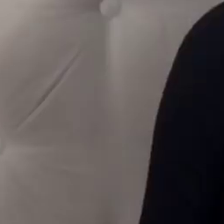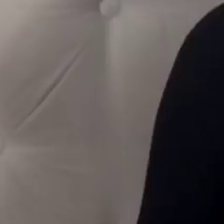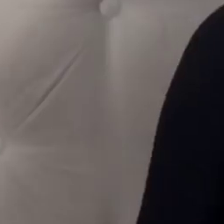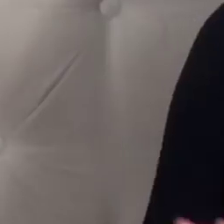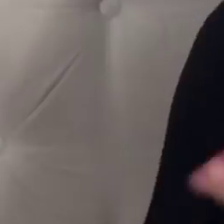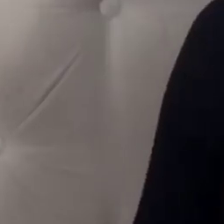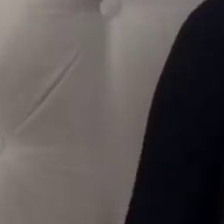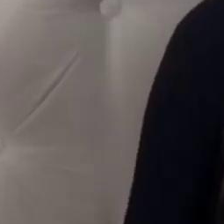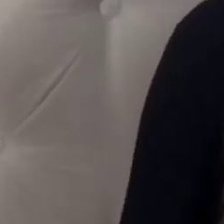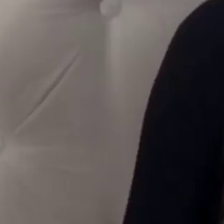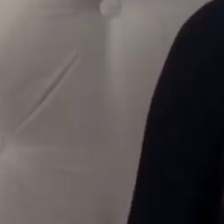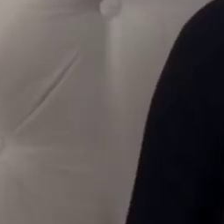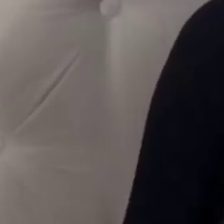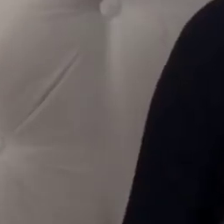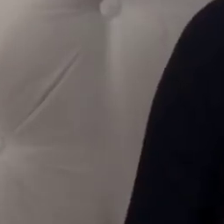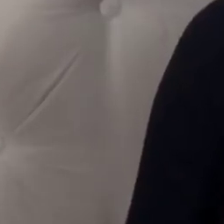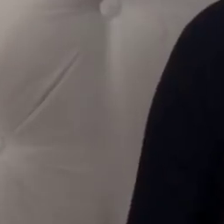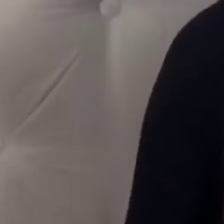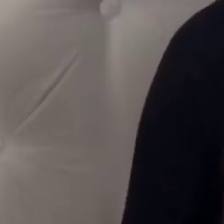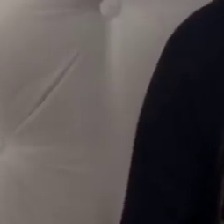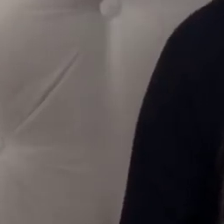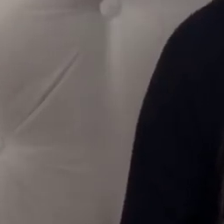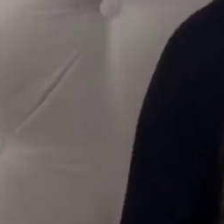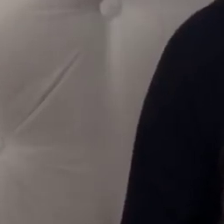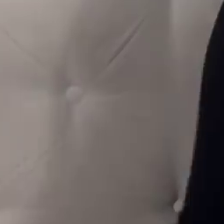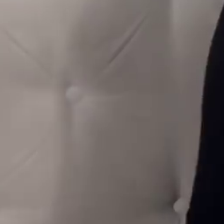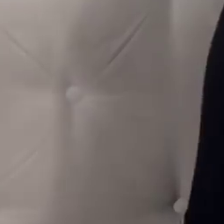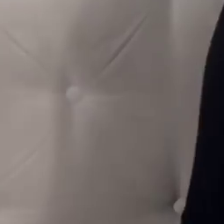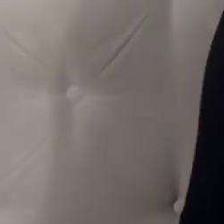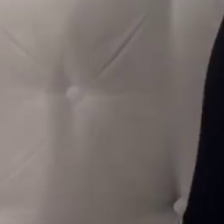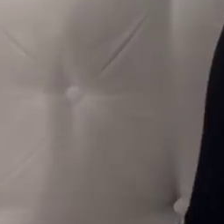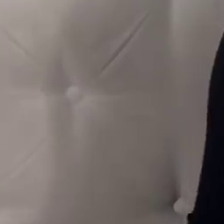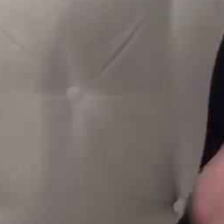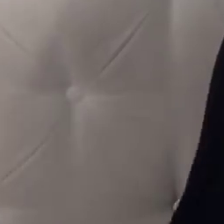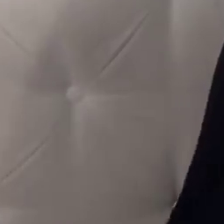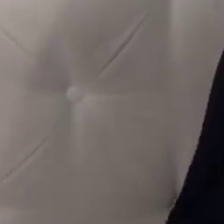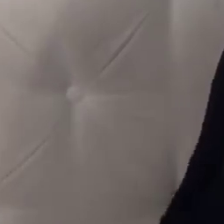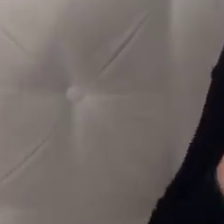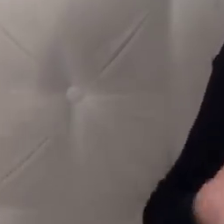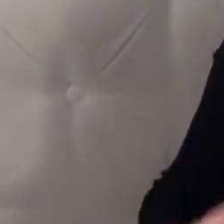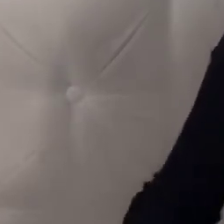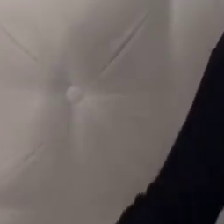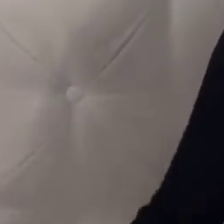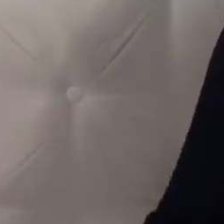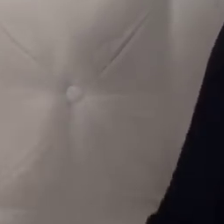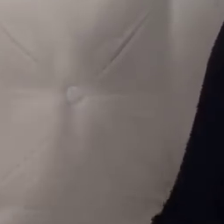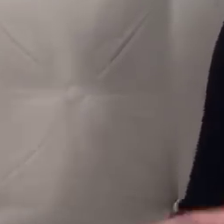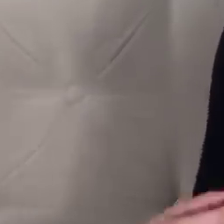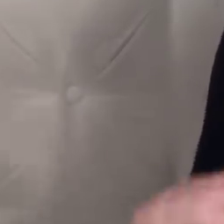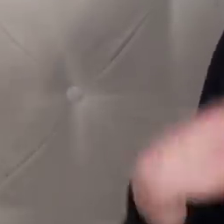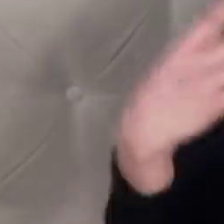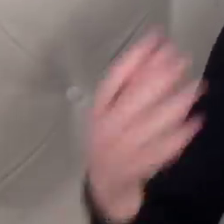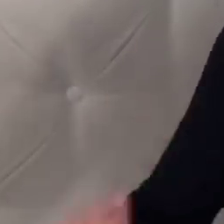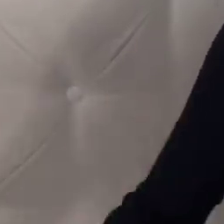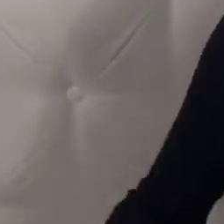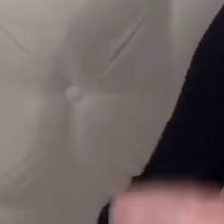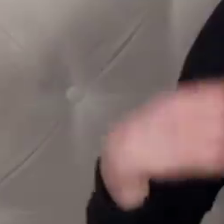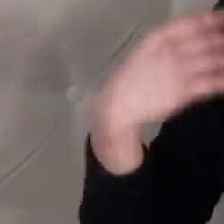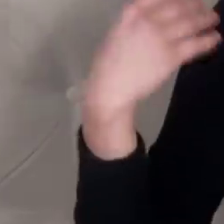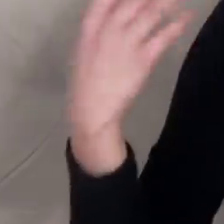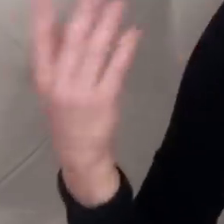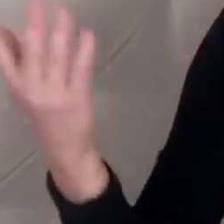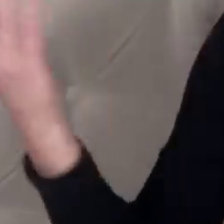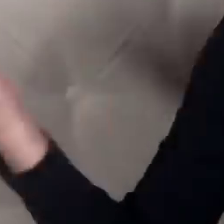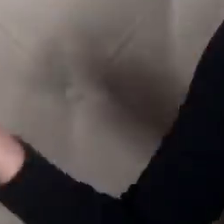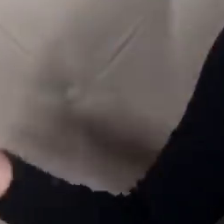dia. Tivemos o início do racha do G7. E isso aconteceu porque quando o deputado Fausto começou a falar sobre as